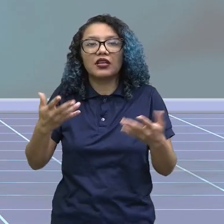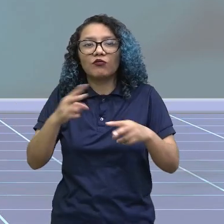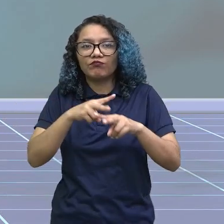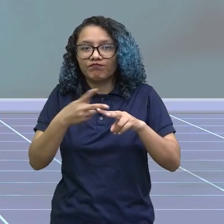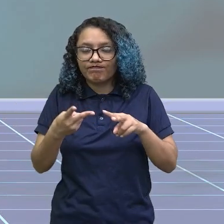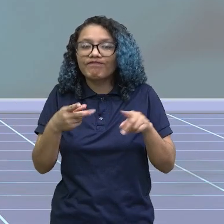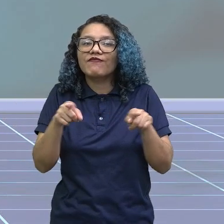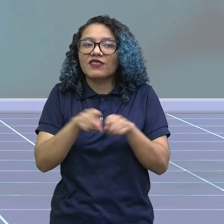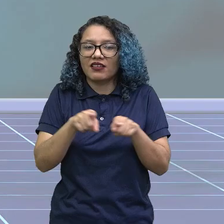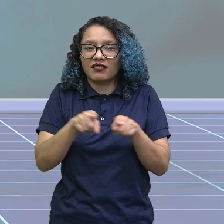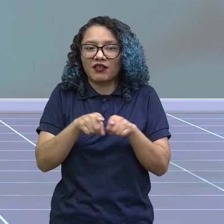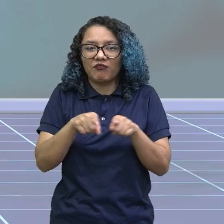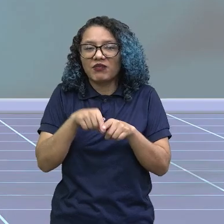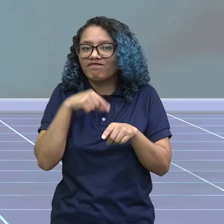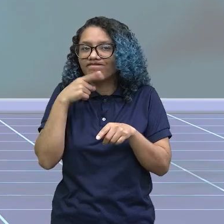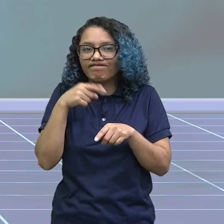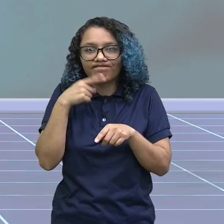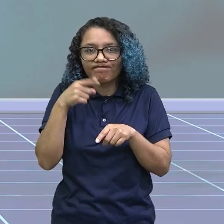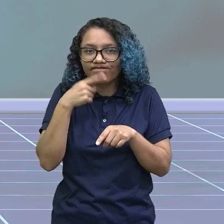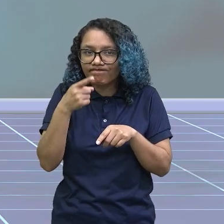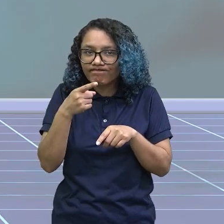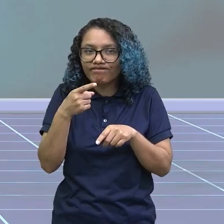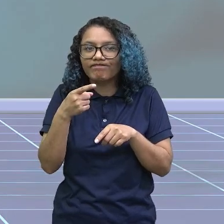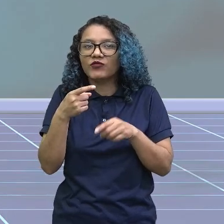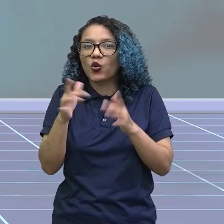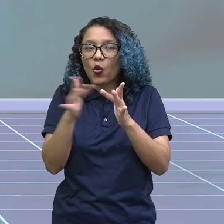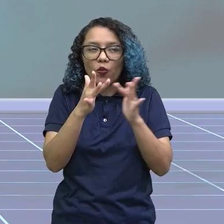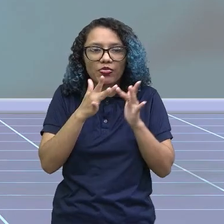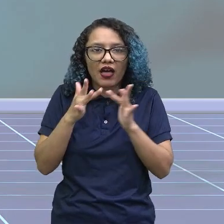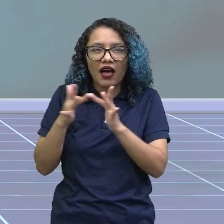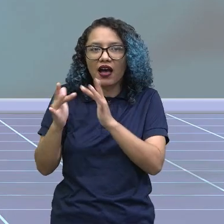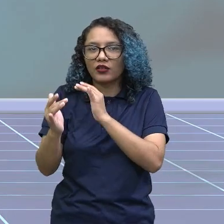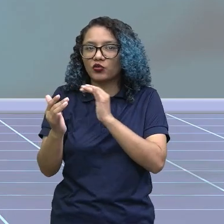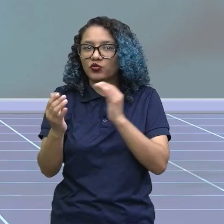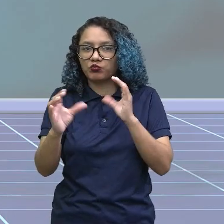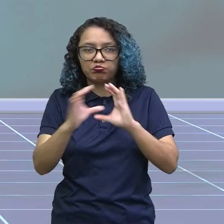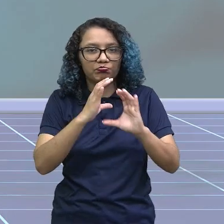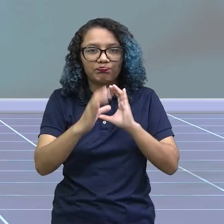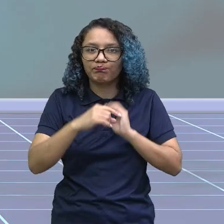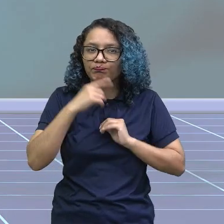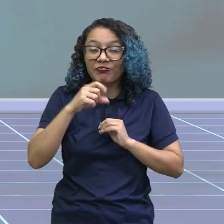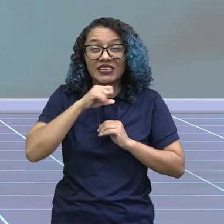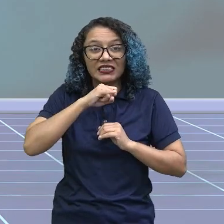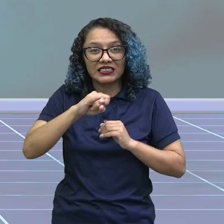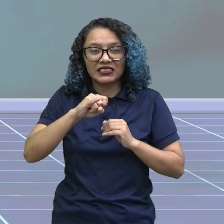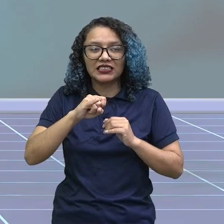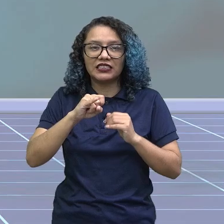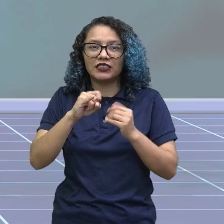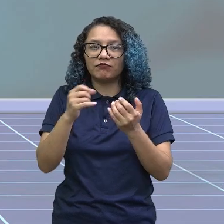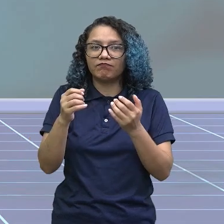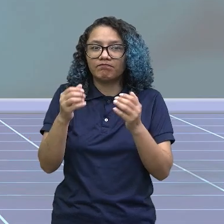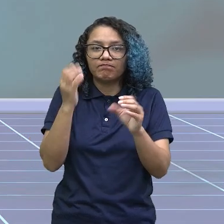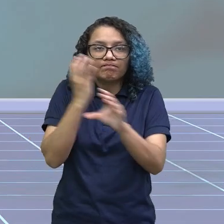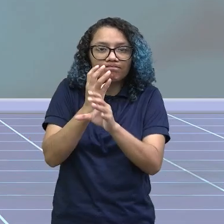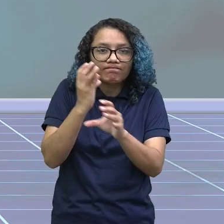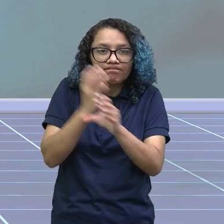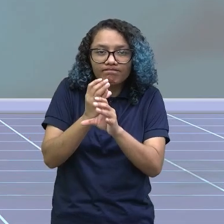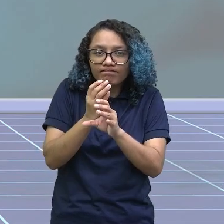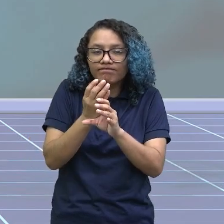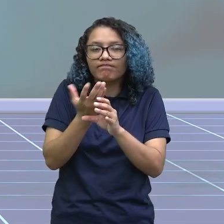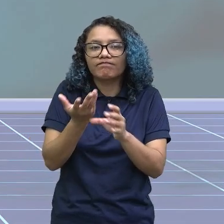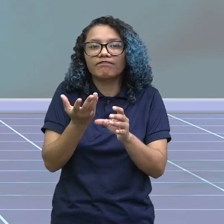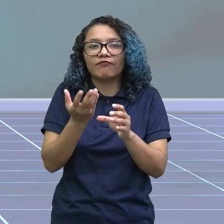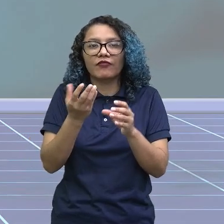eles acabam não sendo levados de uma célula a outra. Então, se ocorre essa falha de comunicação, nessa falha